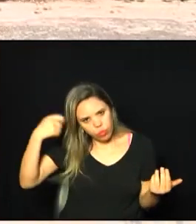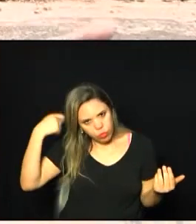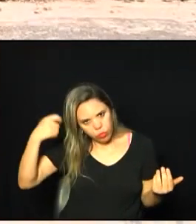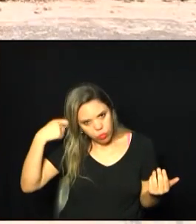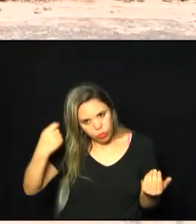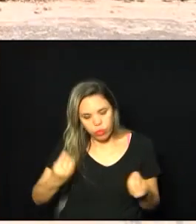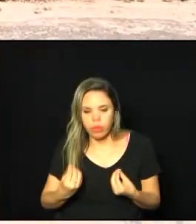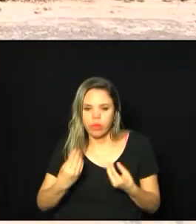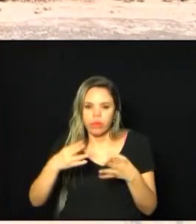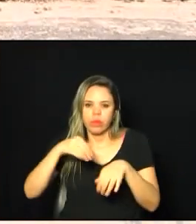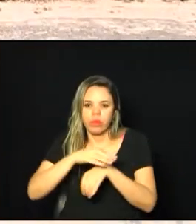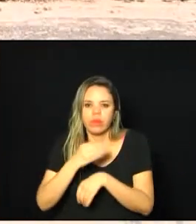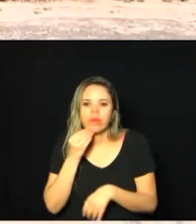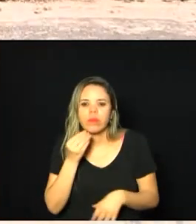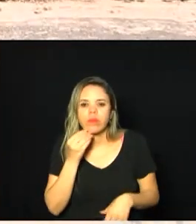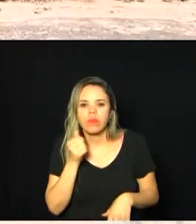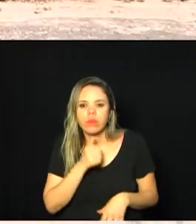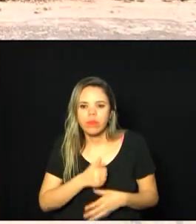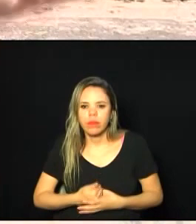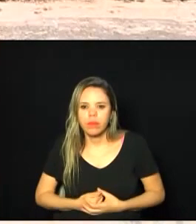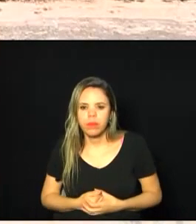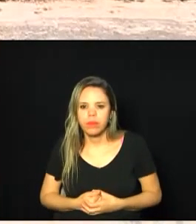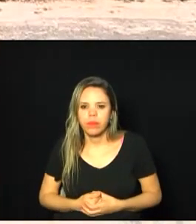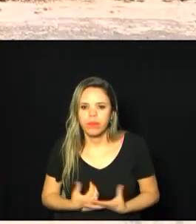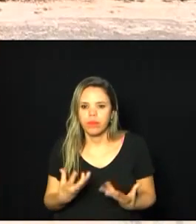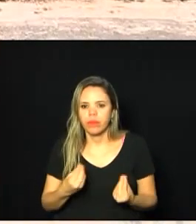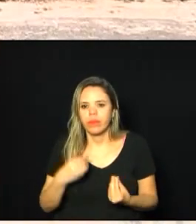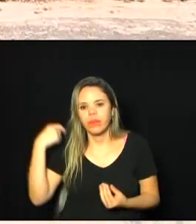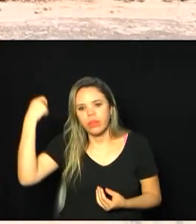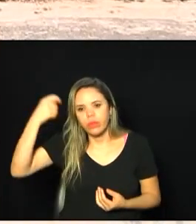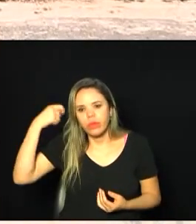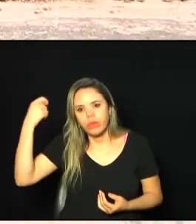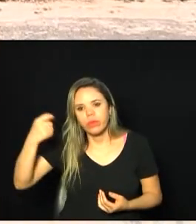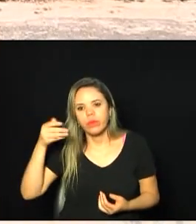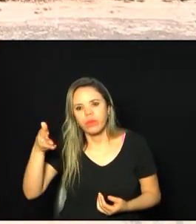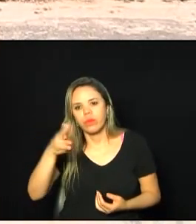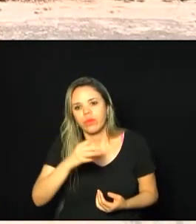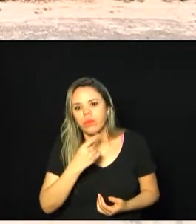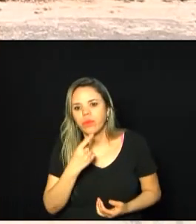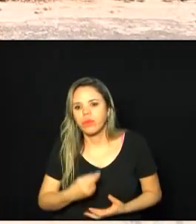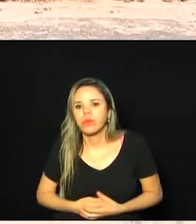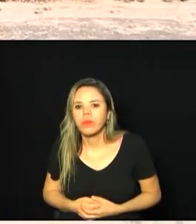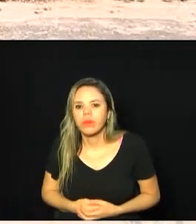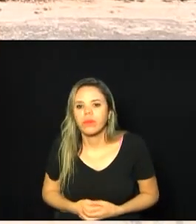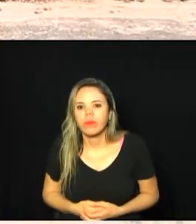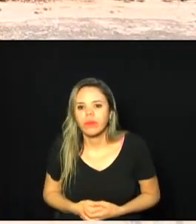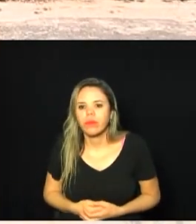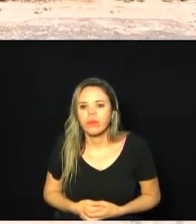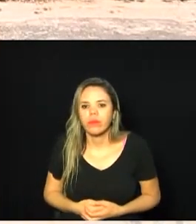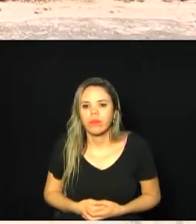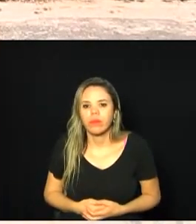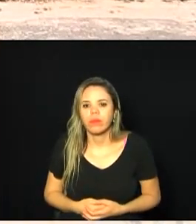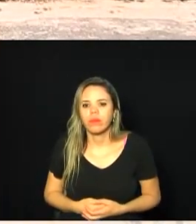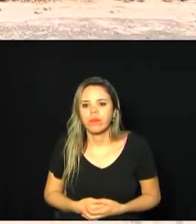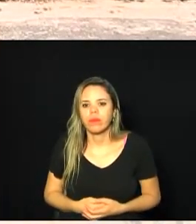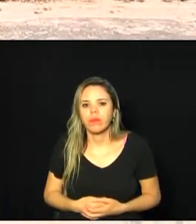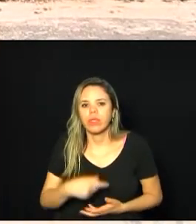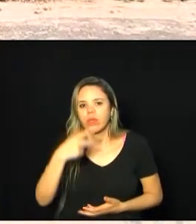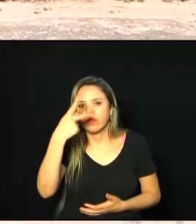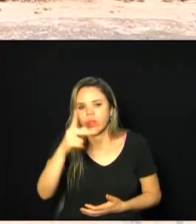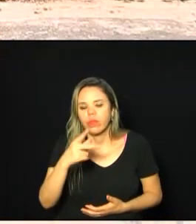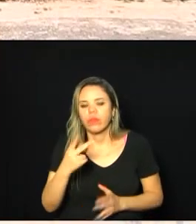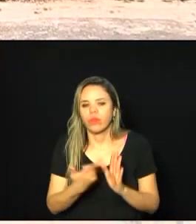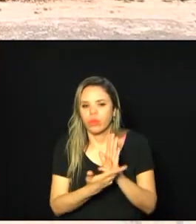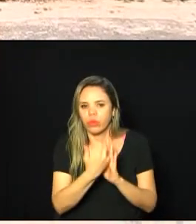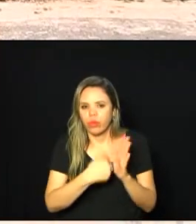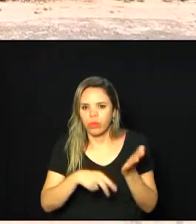dar oportunidade para as mulheres, vários artistas da arte urbana aqui em Campinas. Foi a partir daí. O seu desenho, na